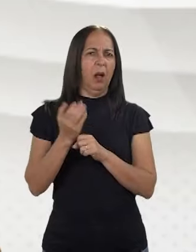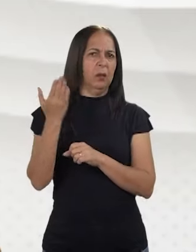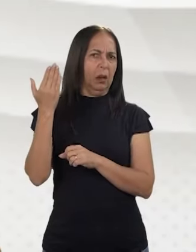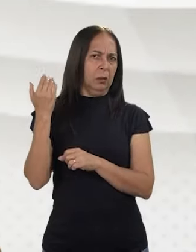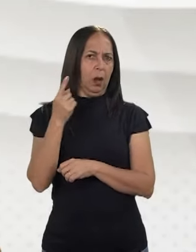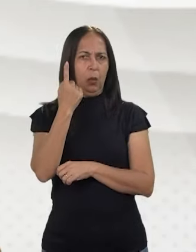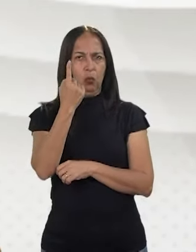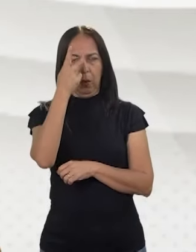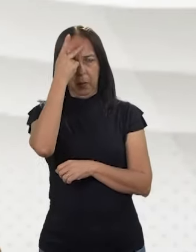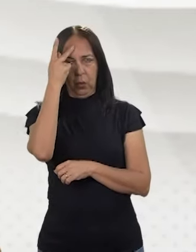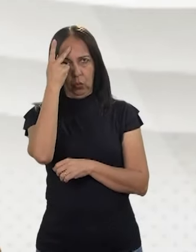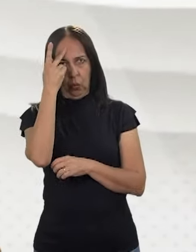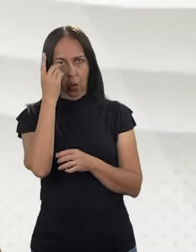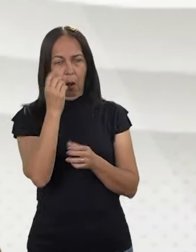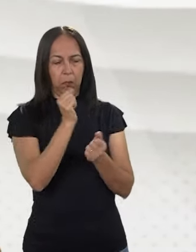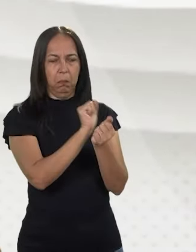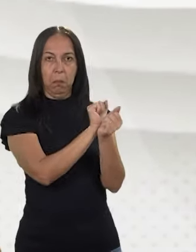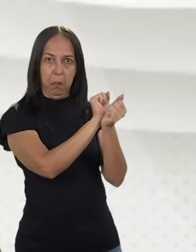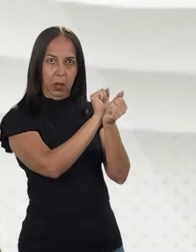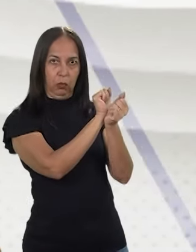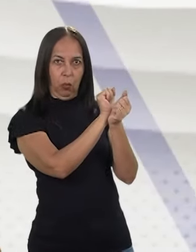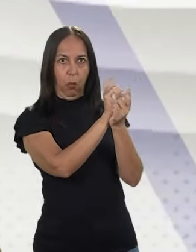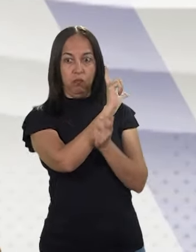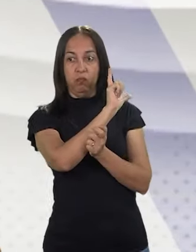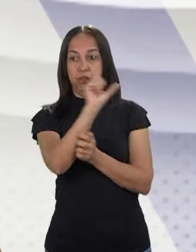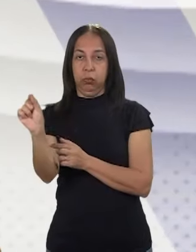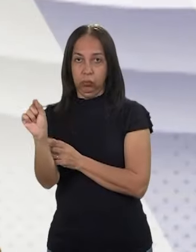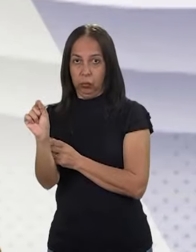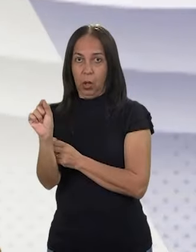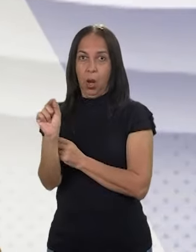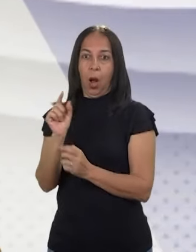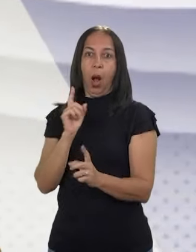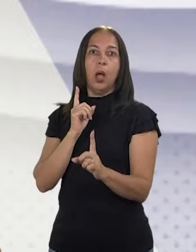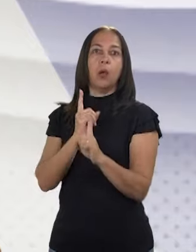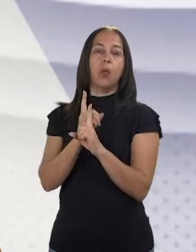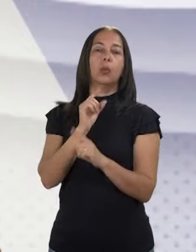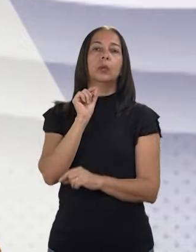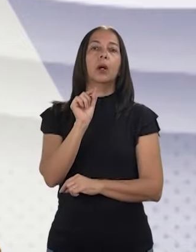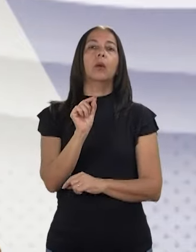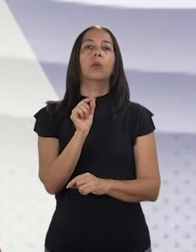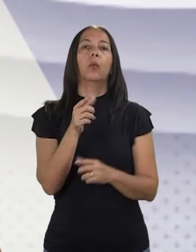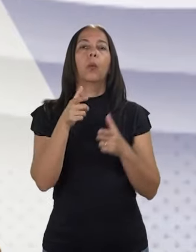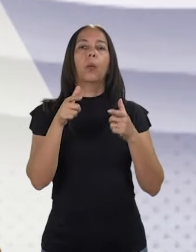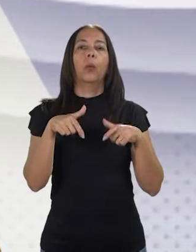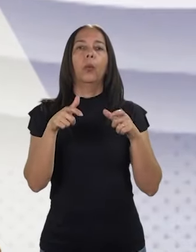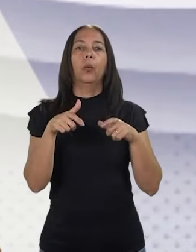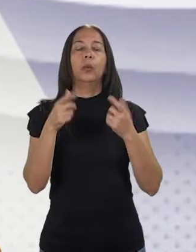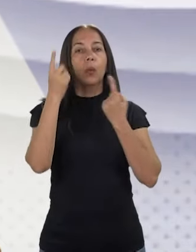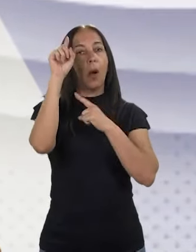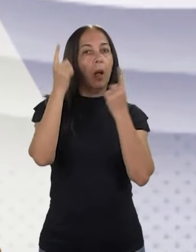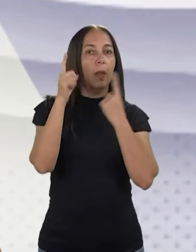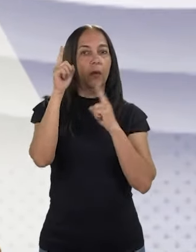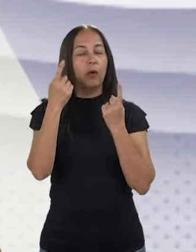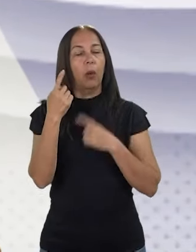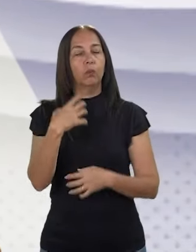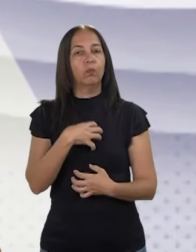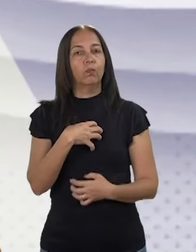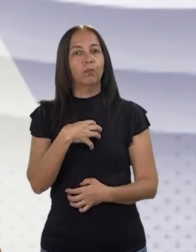rapaz que fugiu né da da da prisão e ele conseguiu ser encontrado no carnaval de Salvador por meio